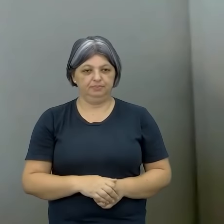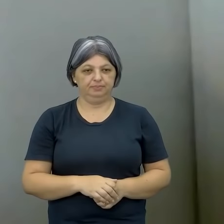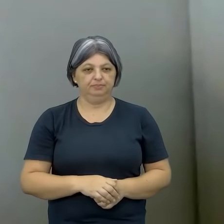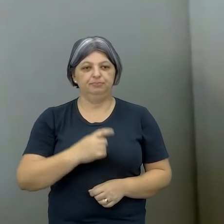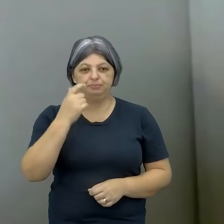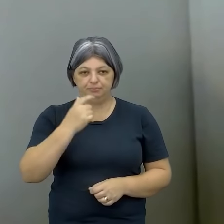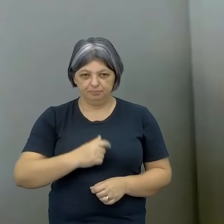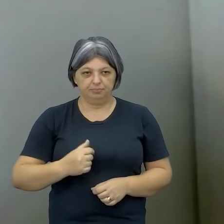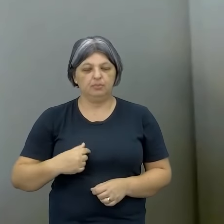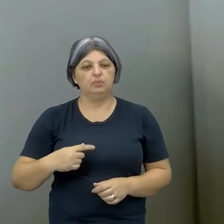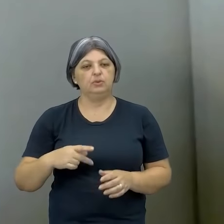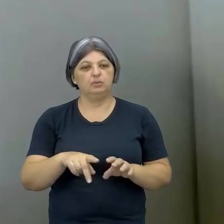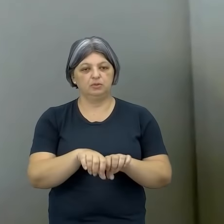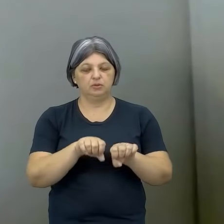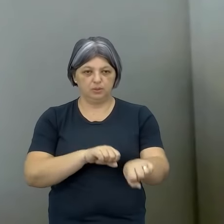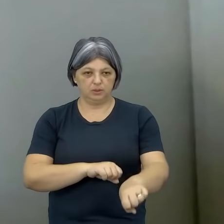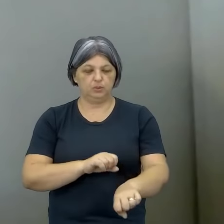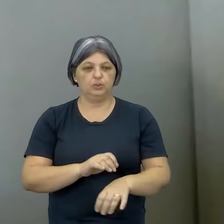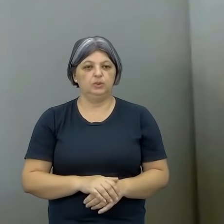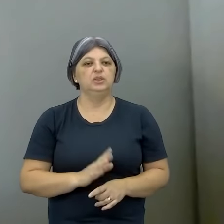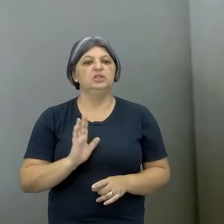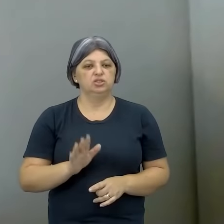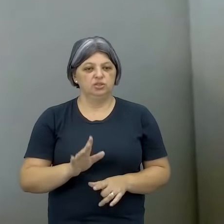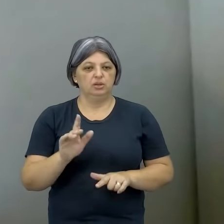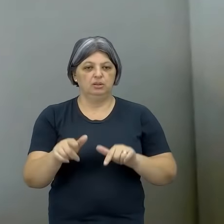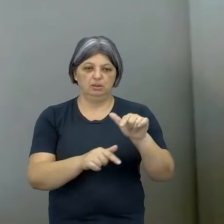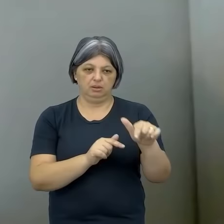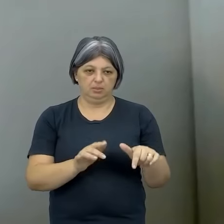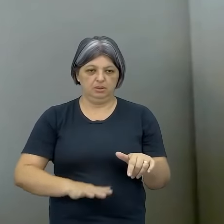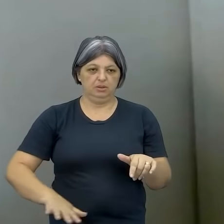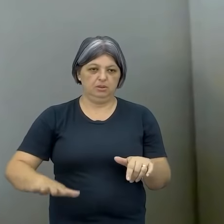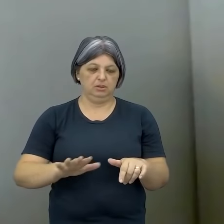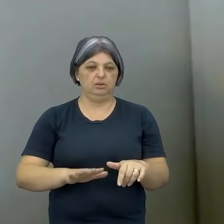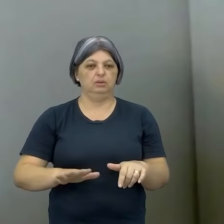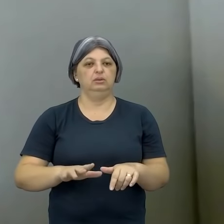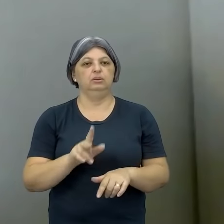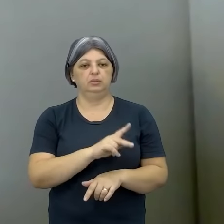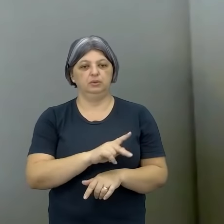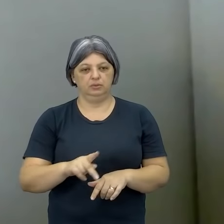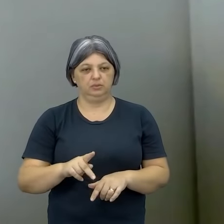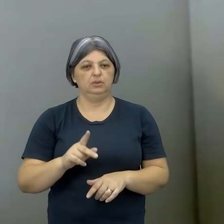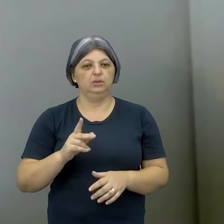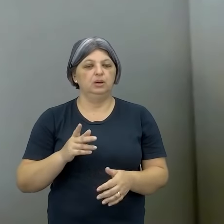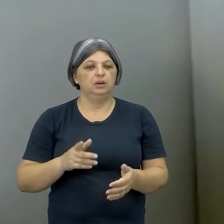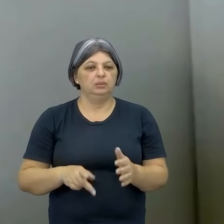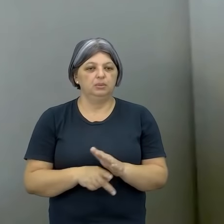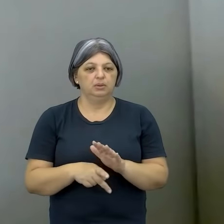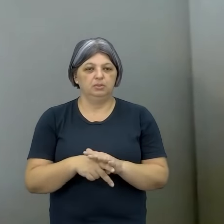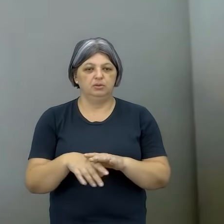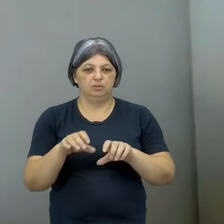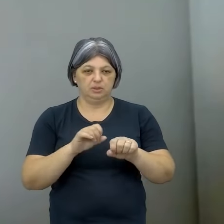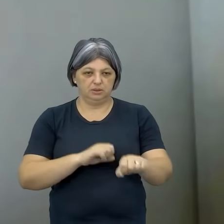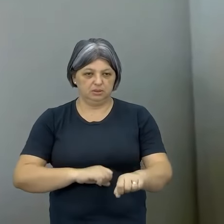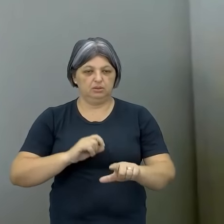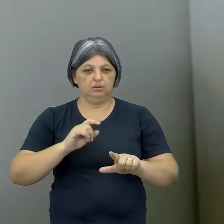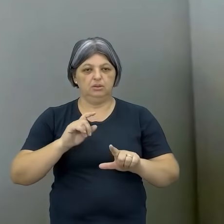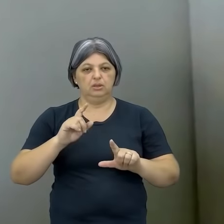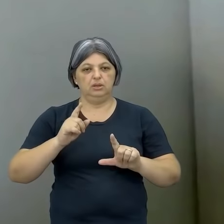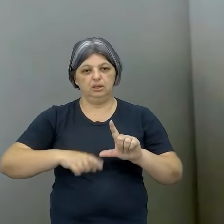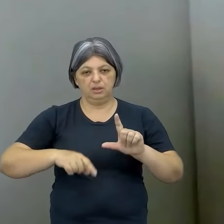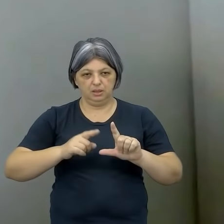como formadora, mas há muito tempo já atuo na formação de professores, sou formada em letras e pedagogia, atuo também no